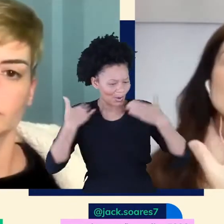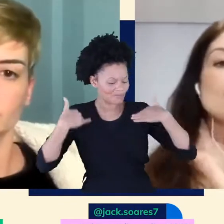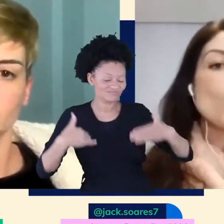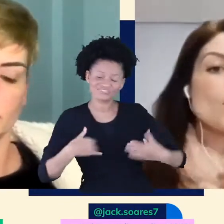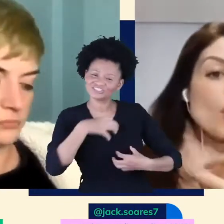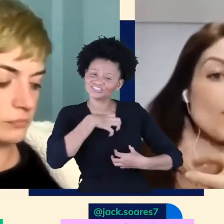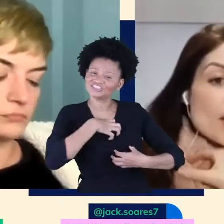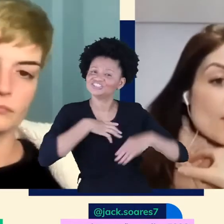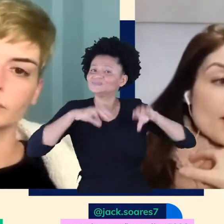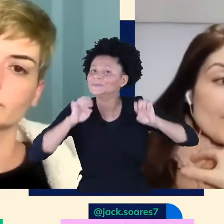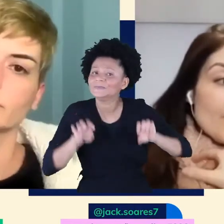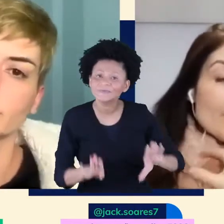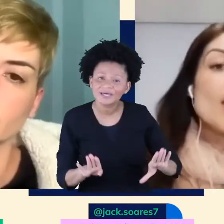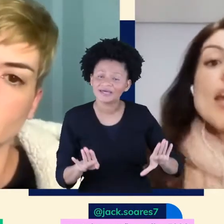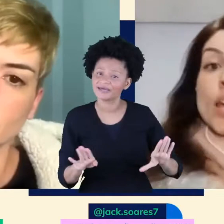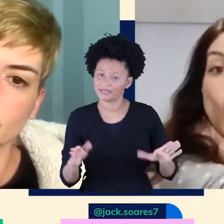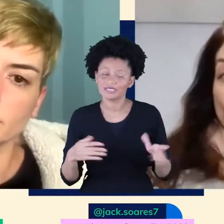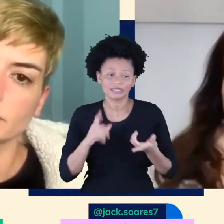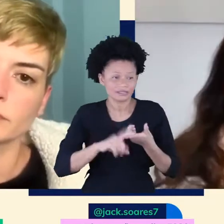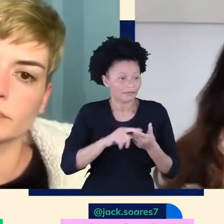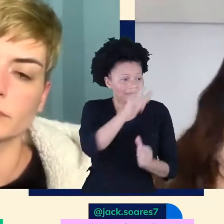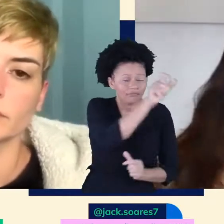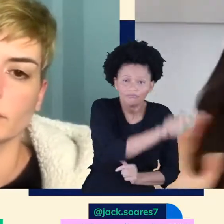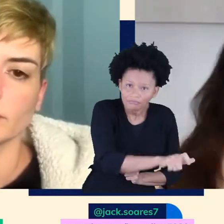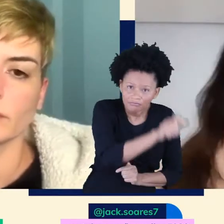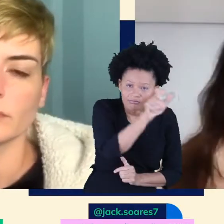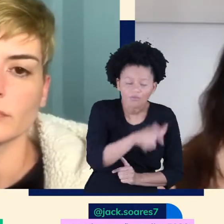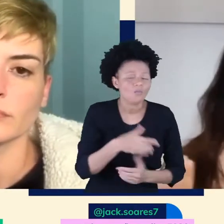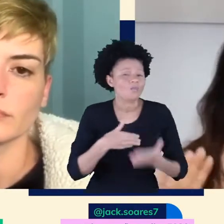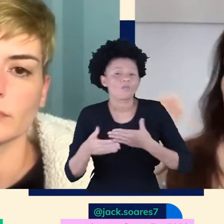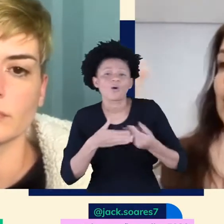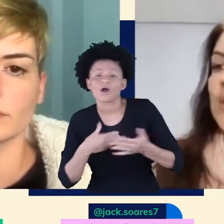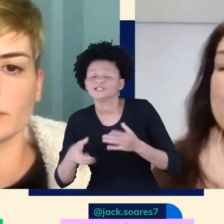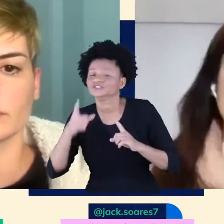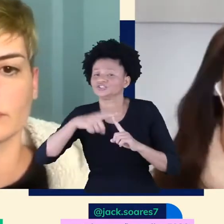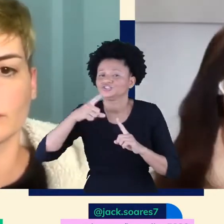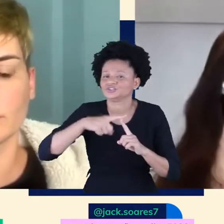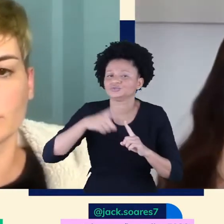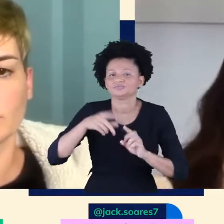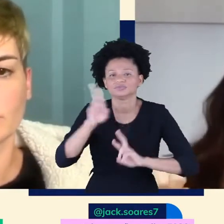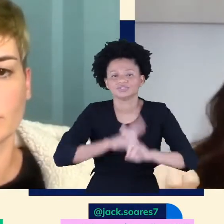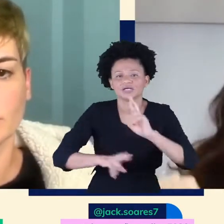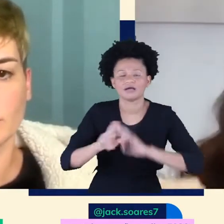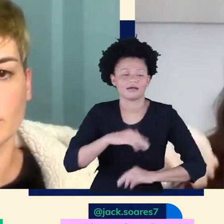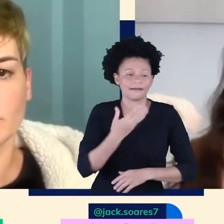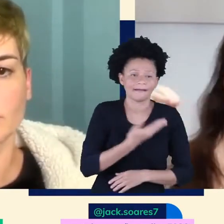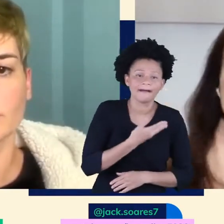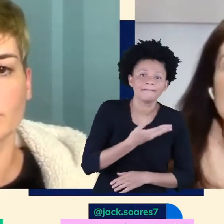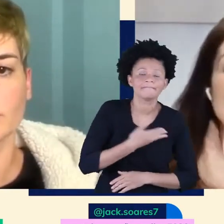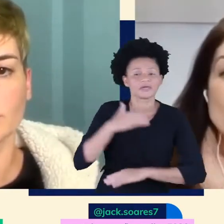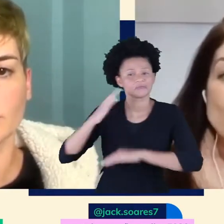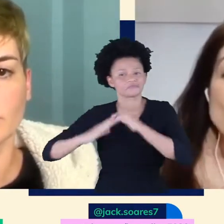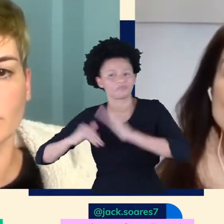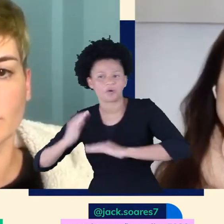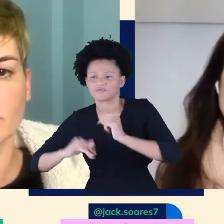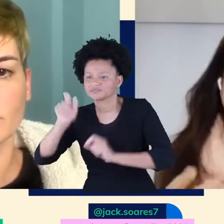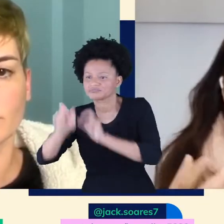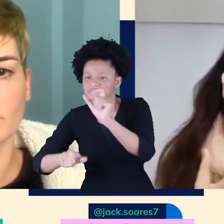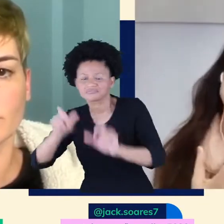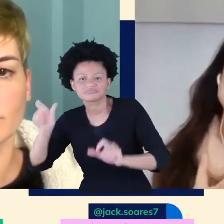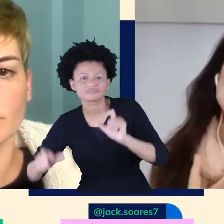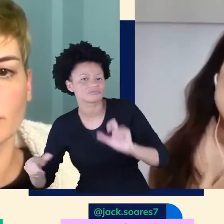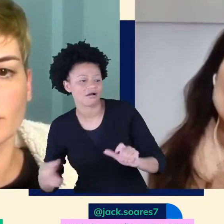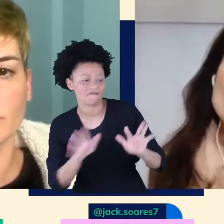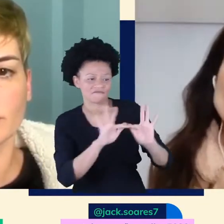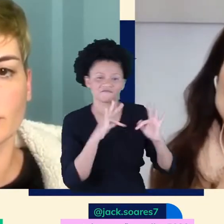bem-estar na relação comigo mesma e com os outros, e qualquer tipo de relação, amizade, relação profissional, com os meus parentes, a